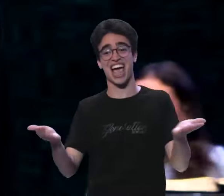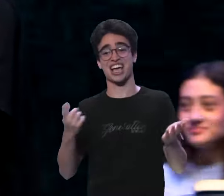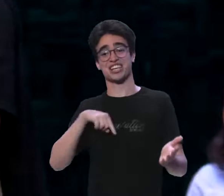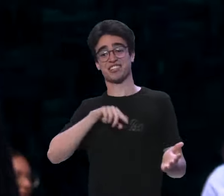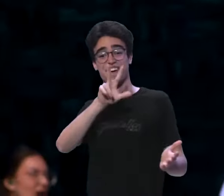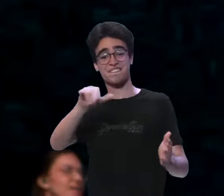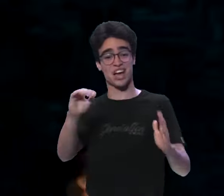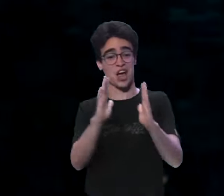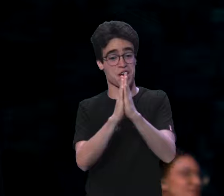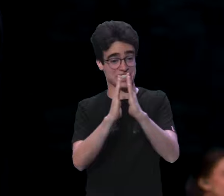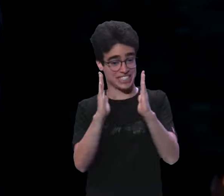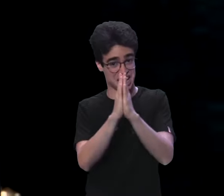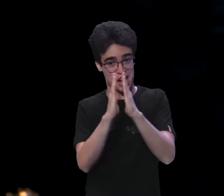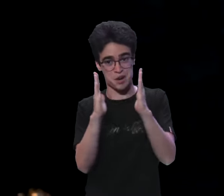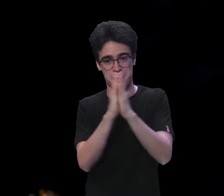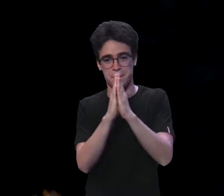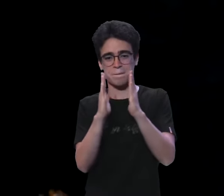orar.